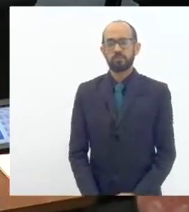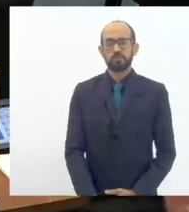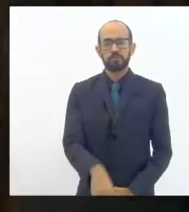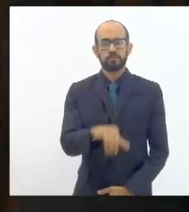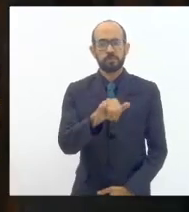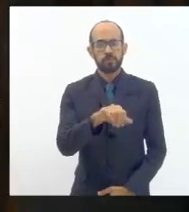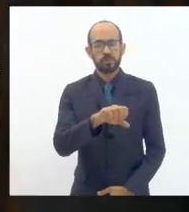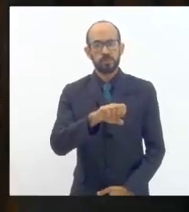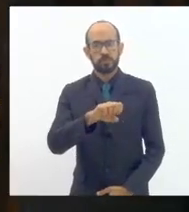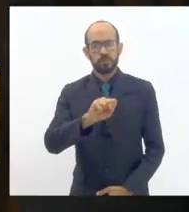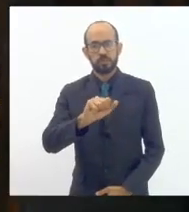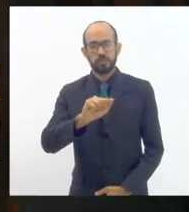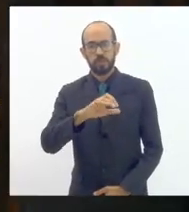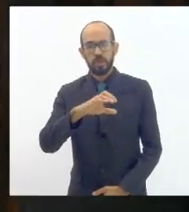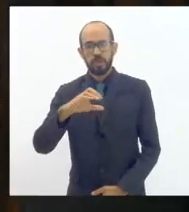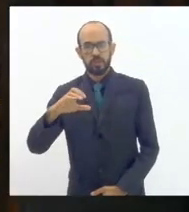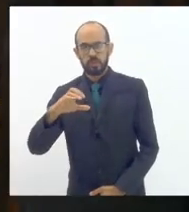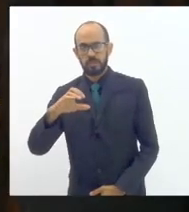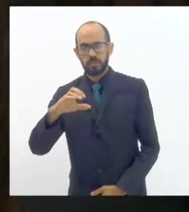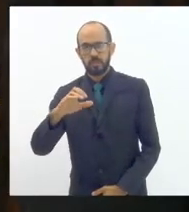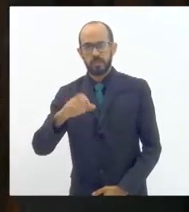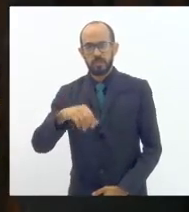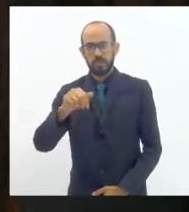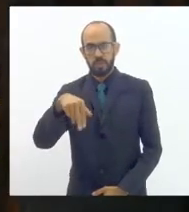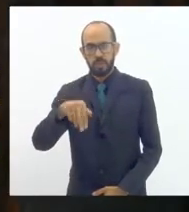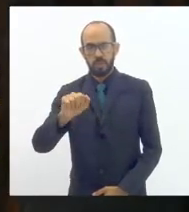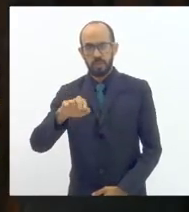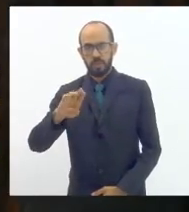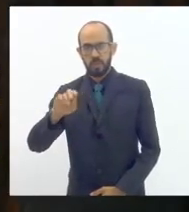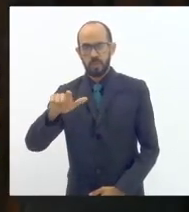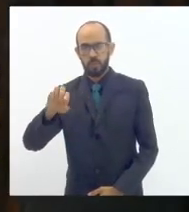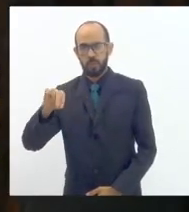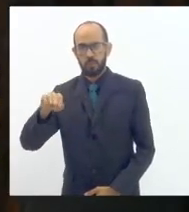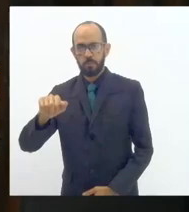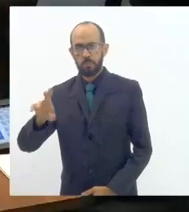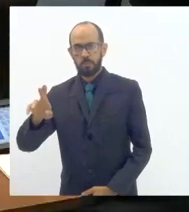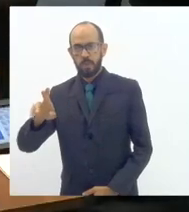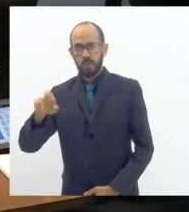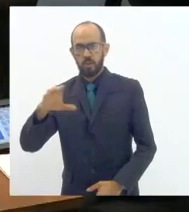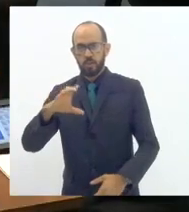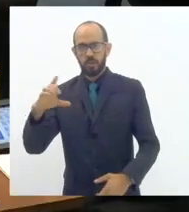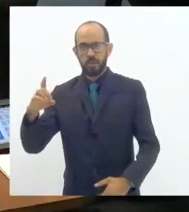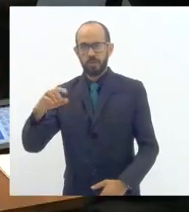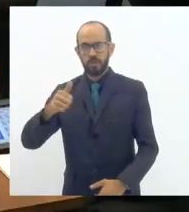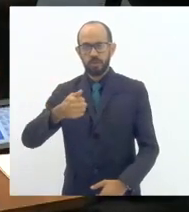Isaac Neuber, da 12ª edição do Parlamento Juvenil.